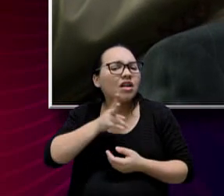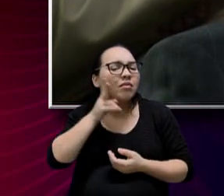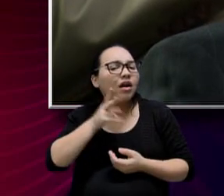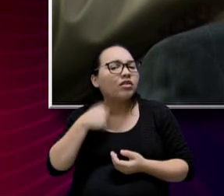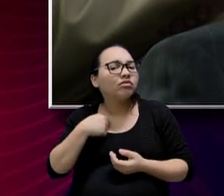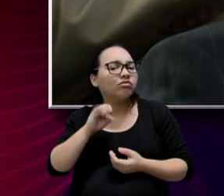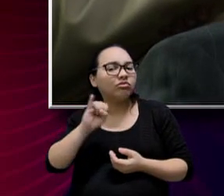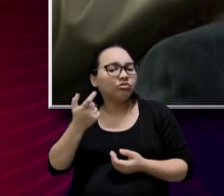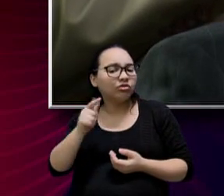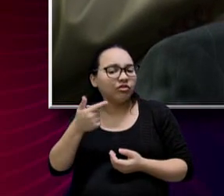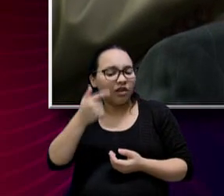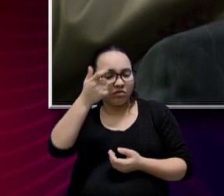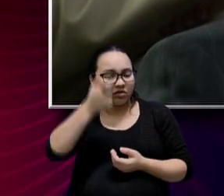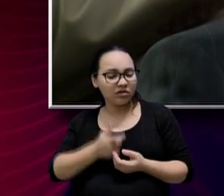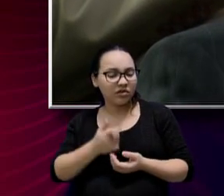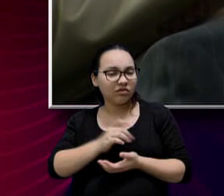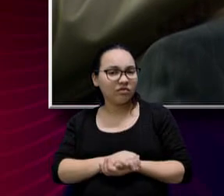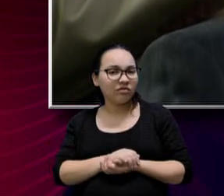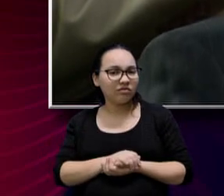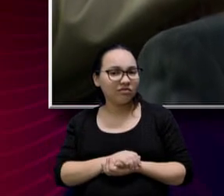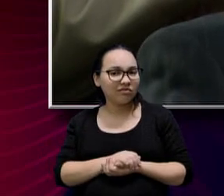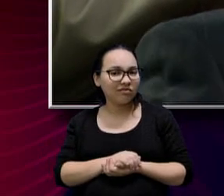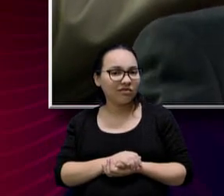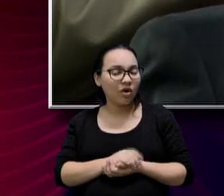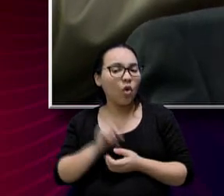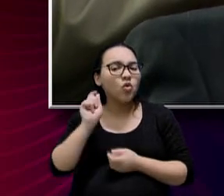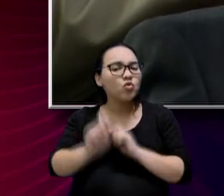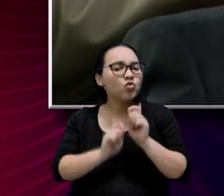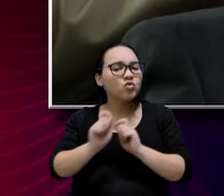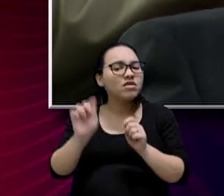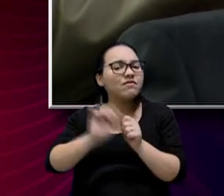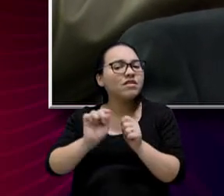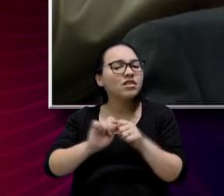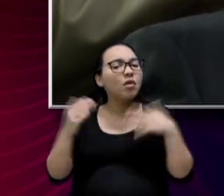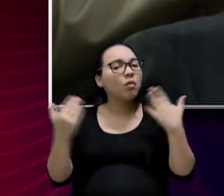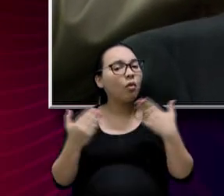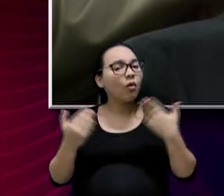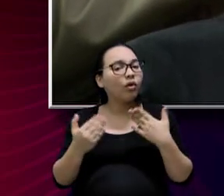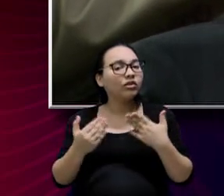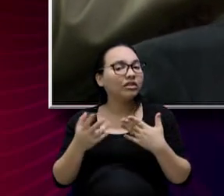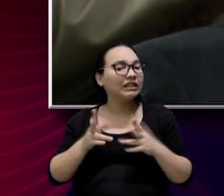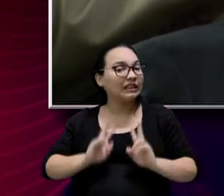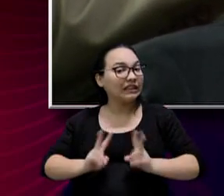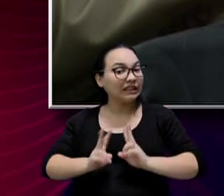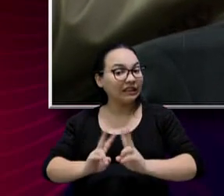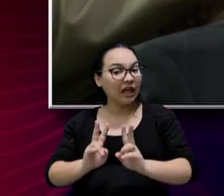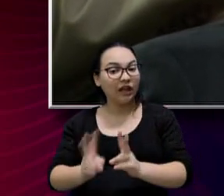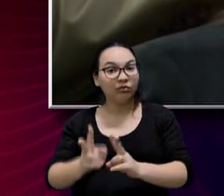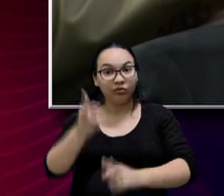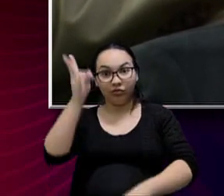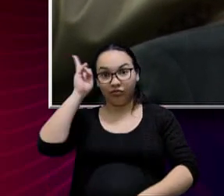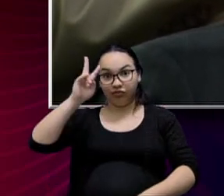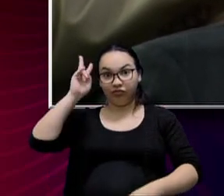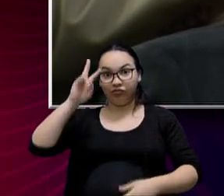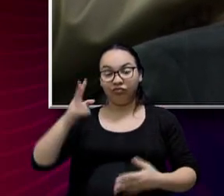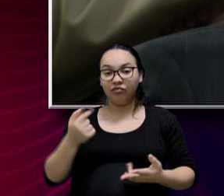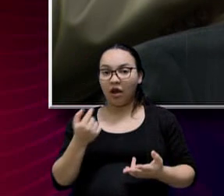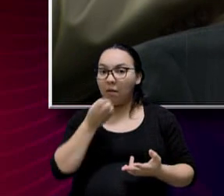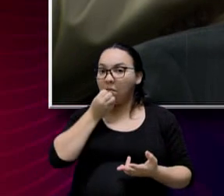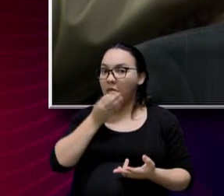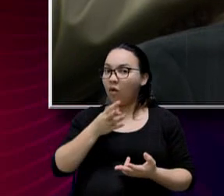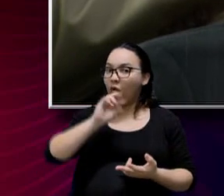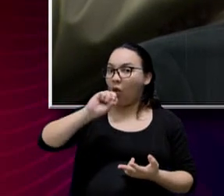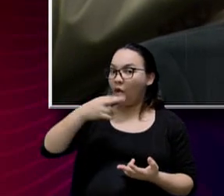aqui? O que fazemos hoje será nosso legado para sempre, seja ele bom ou